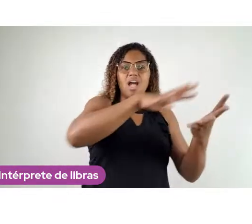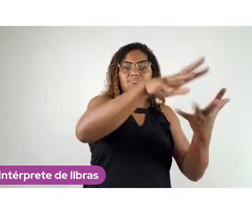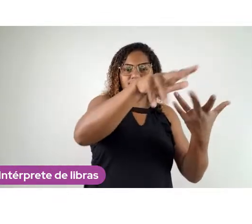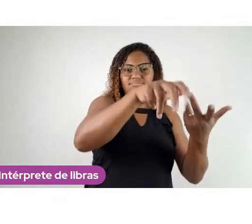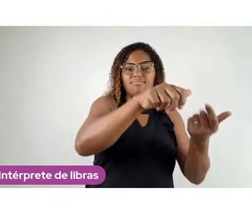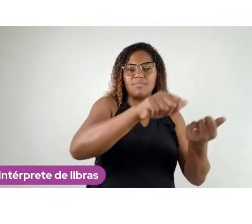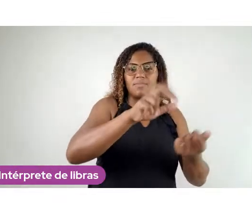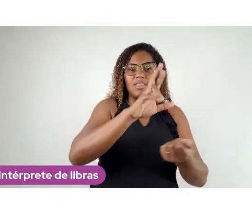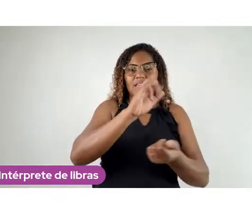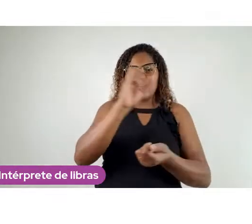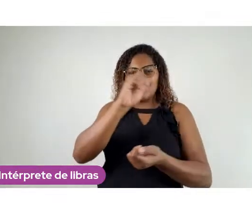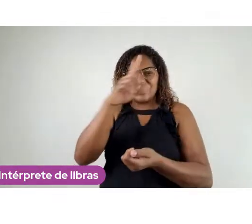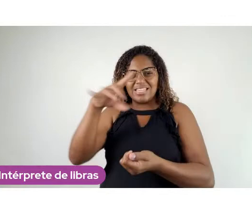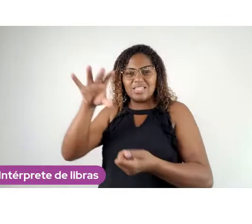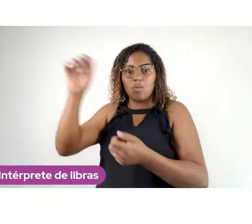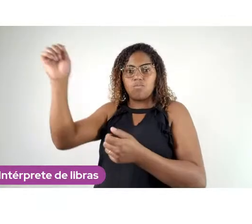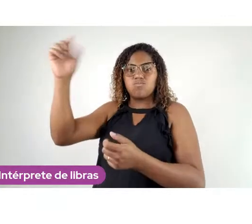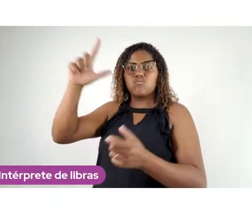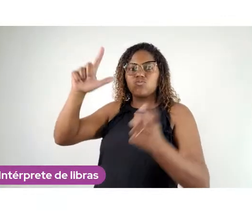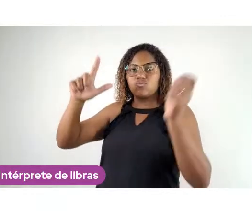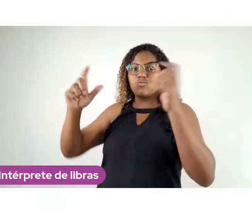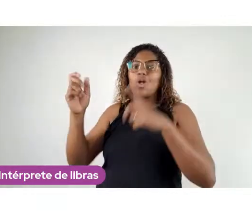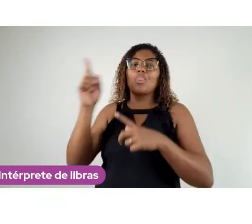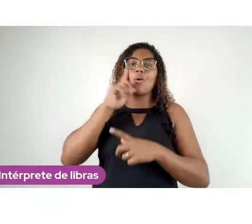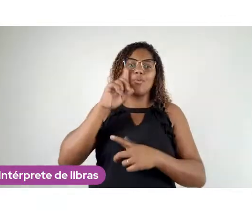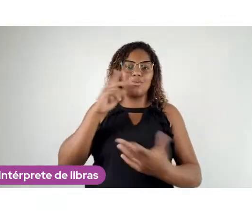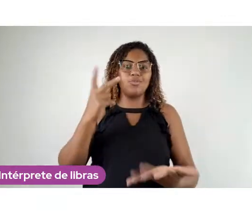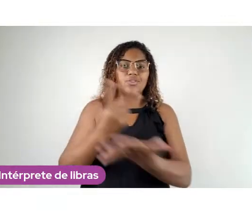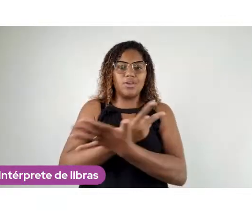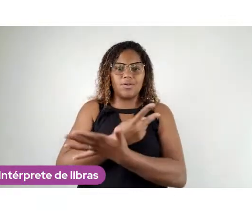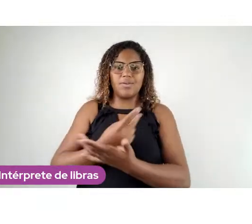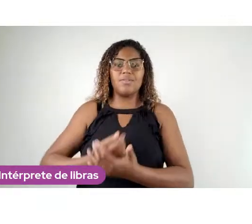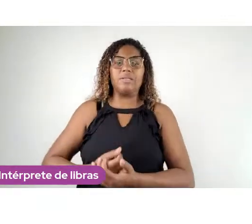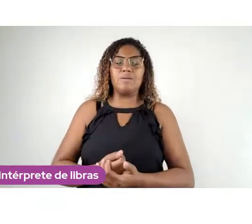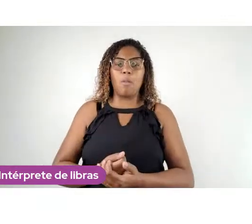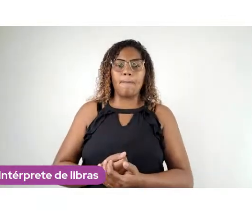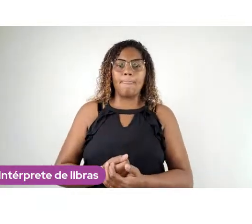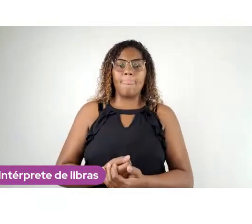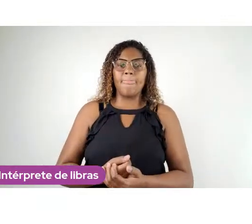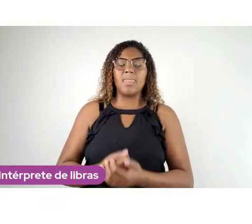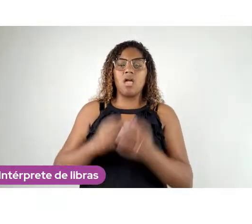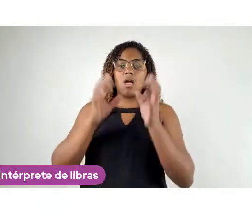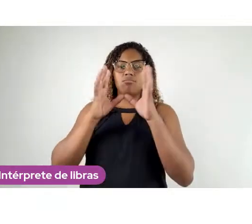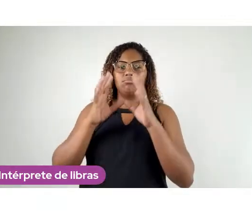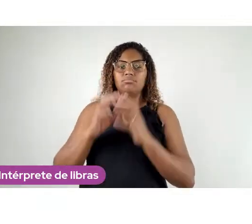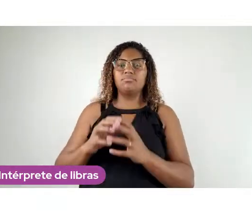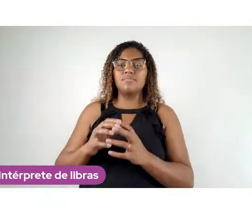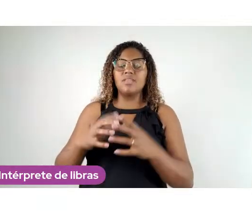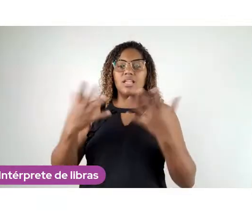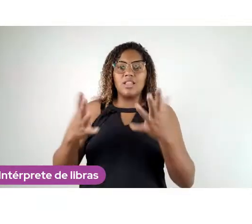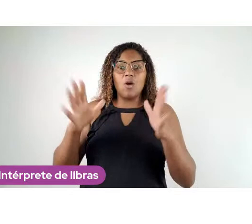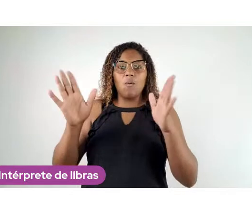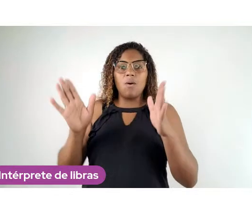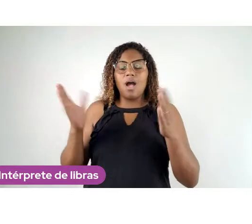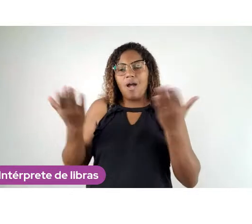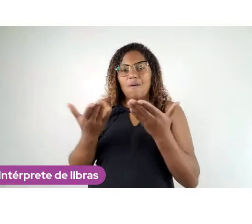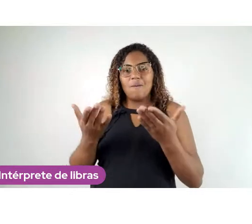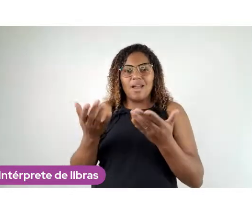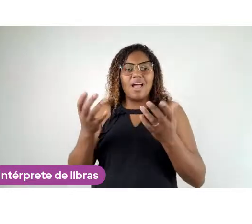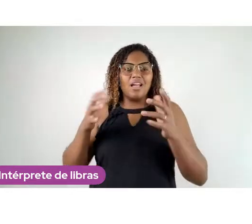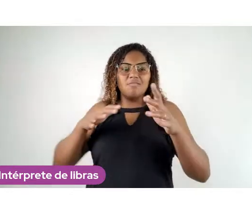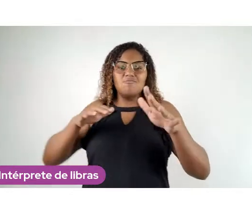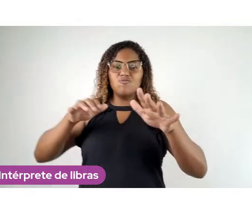todo dia chega no nosso planeta. Então, fechando esse parênteses, essa dinâmica de como funciona o